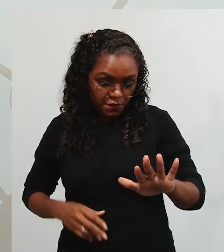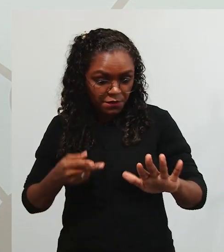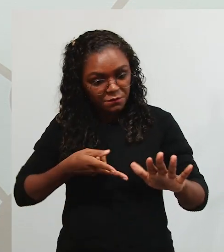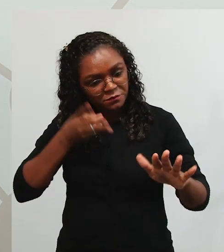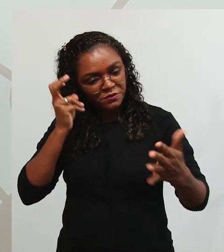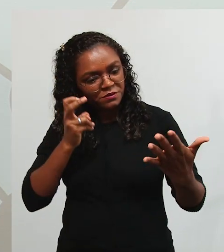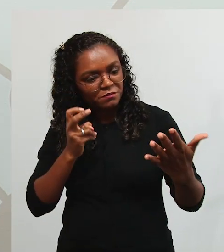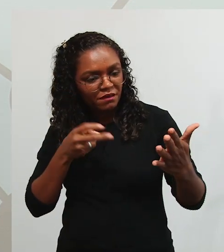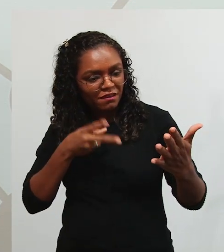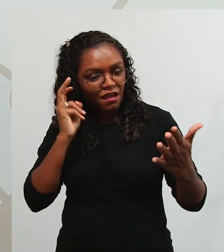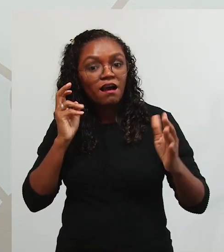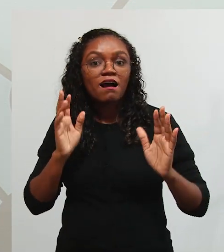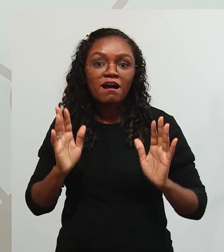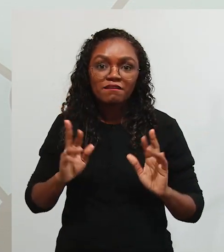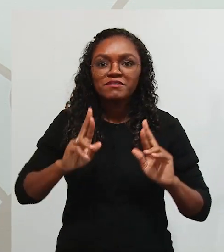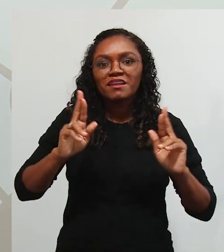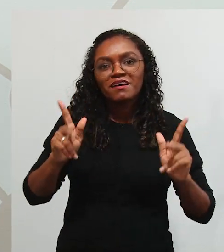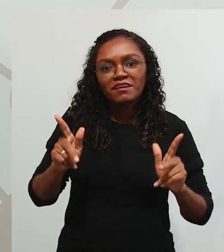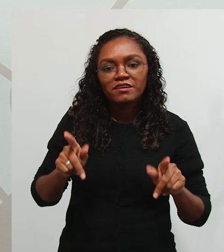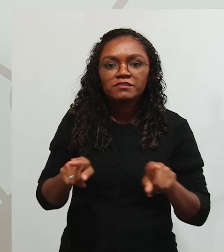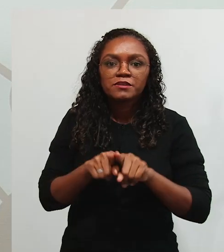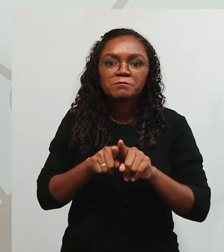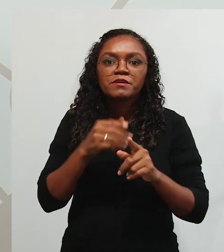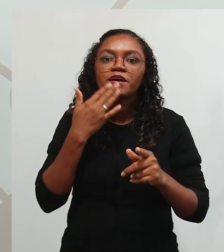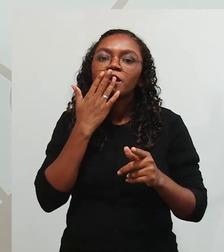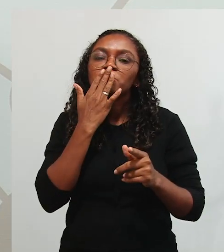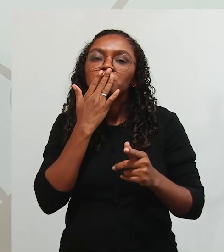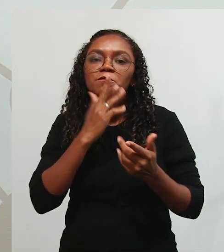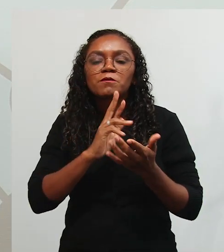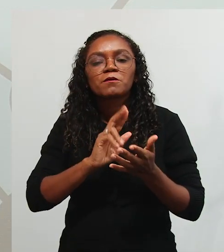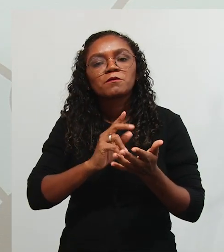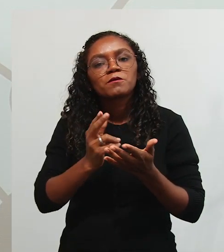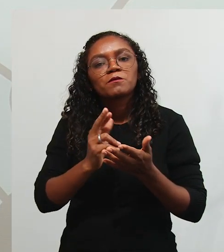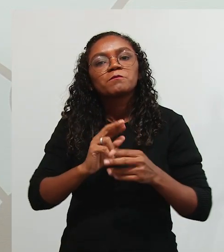assim, agora vou mudar a cor.